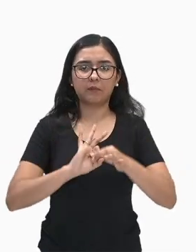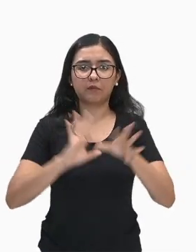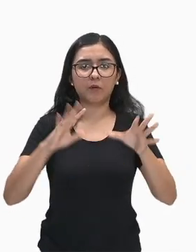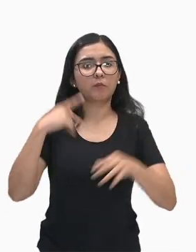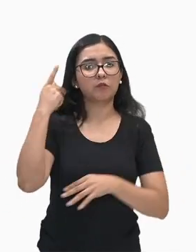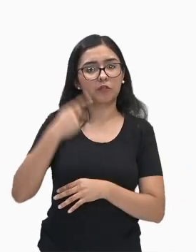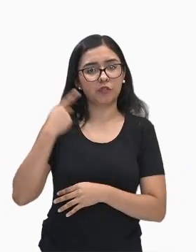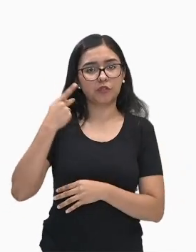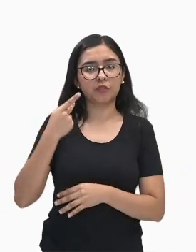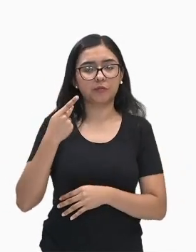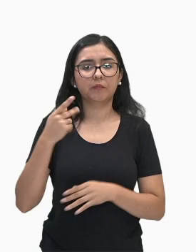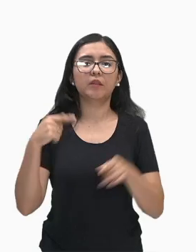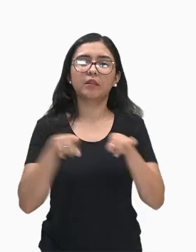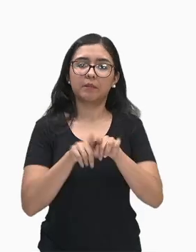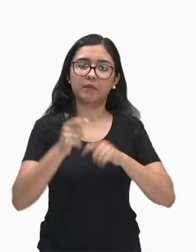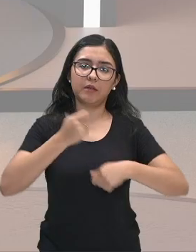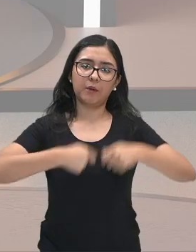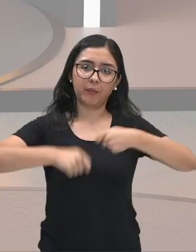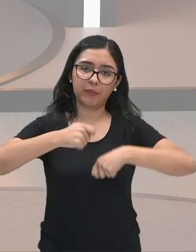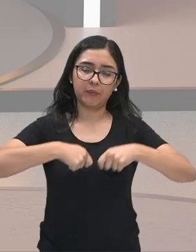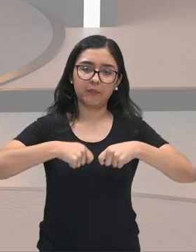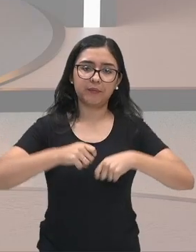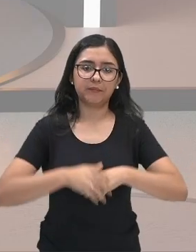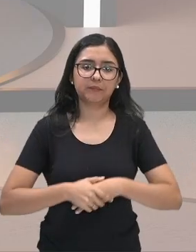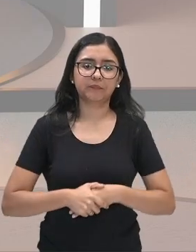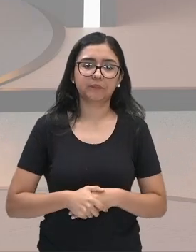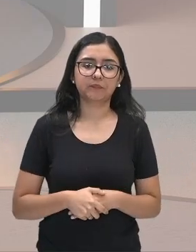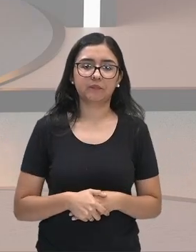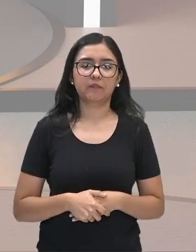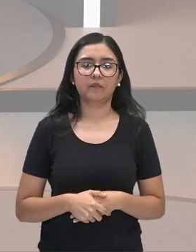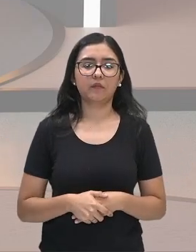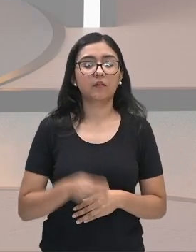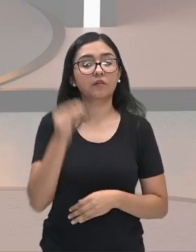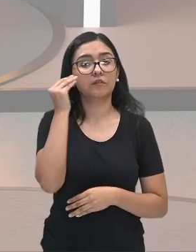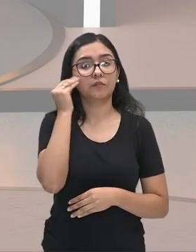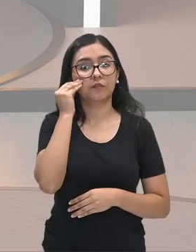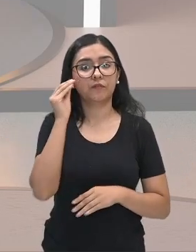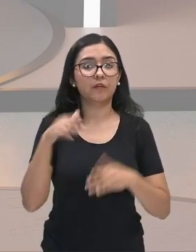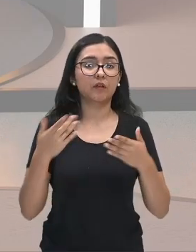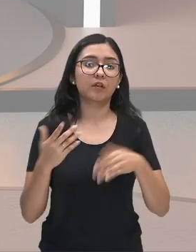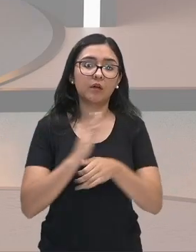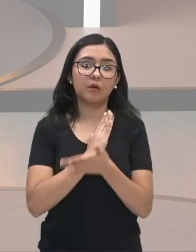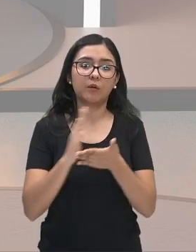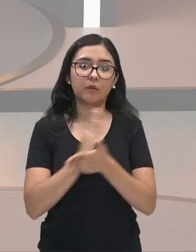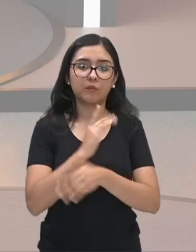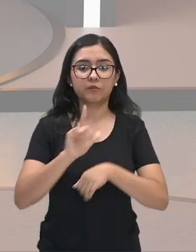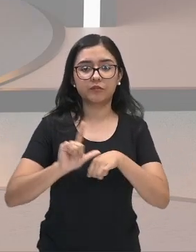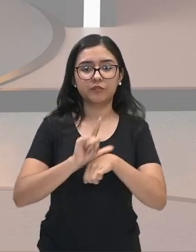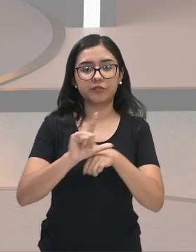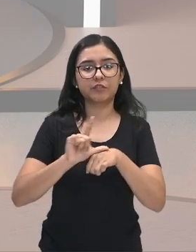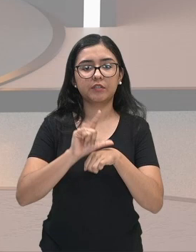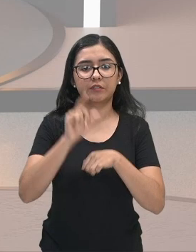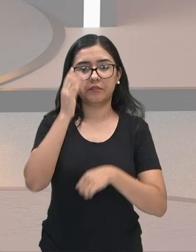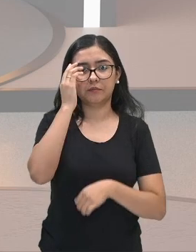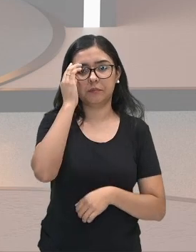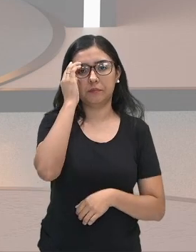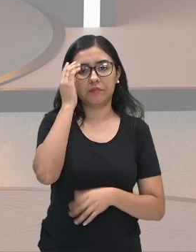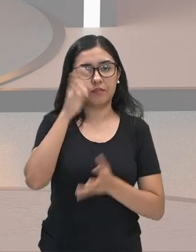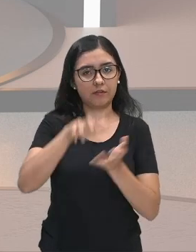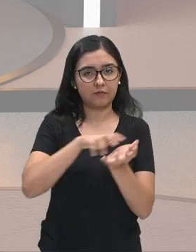e também econômica, se possível, não é isso? Então, vamos ver alguns líderes desse levante aí, dessa